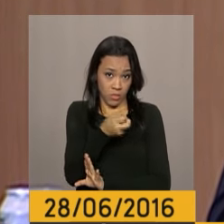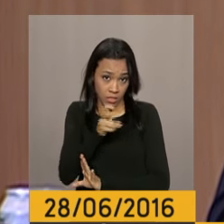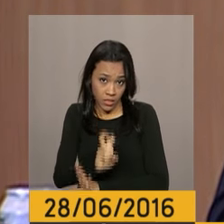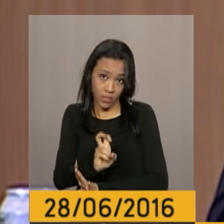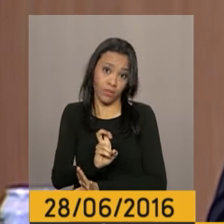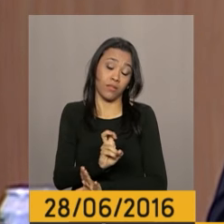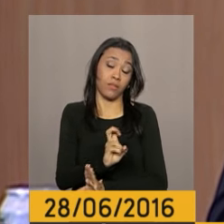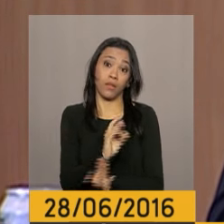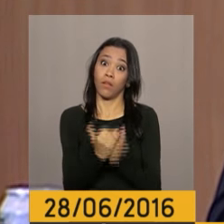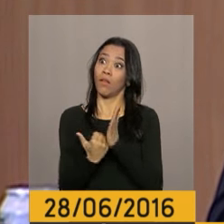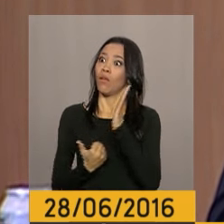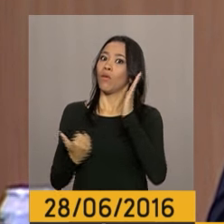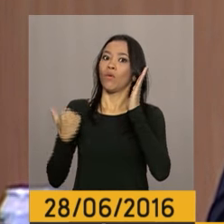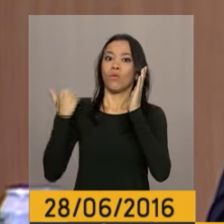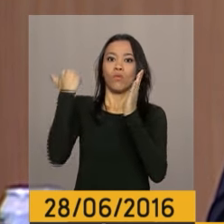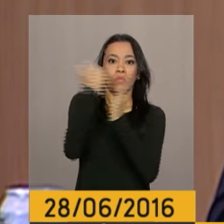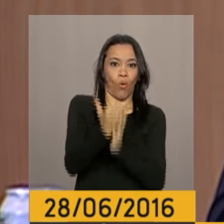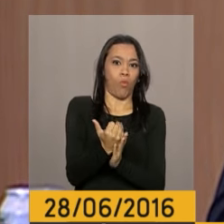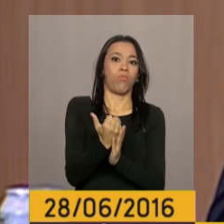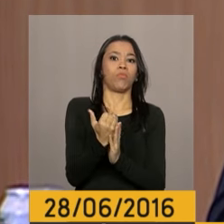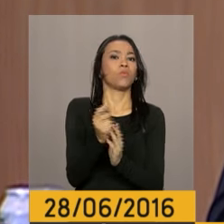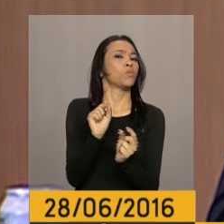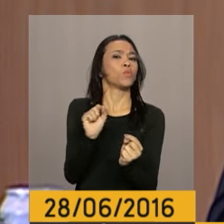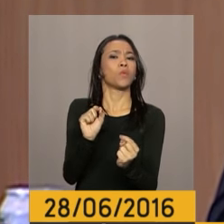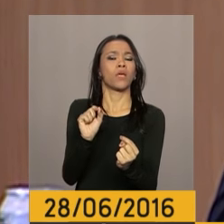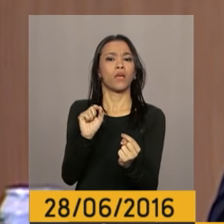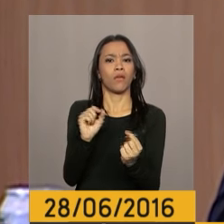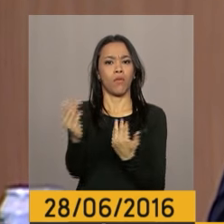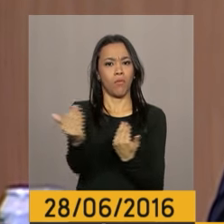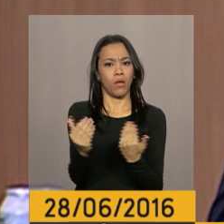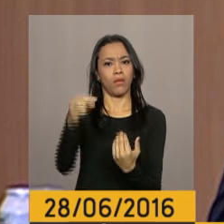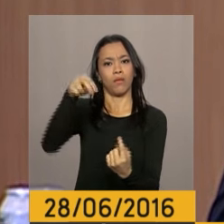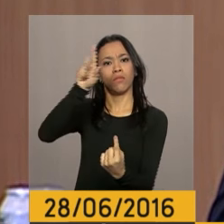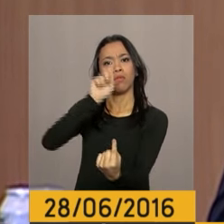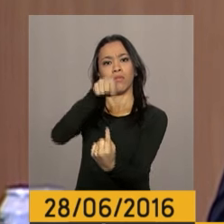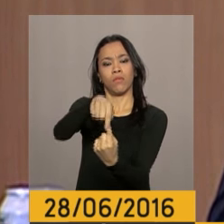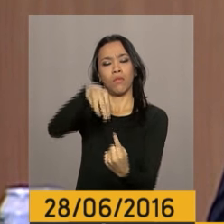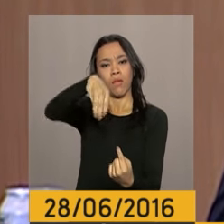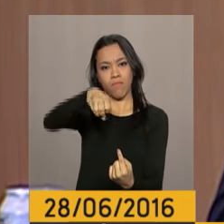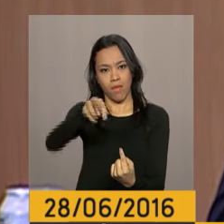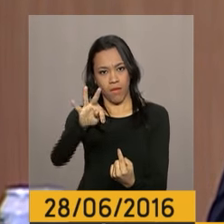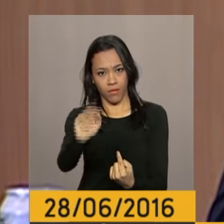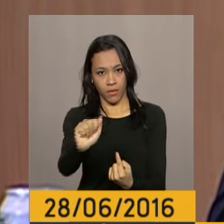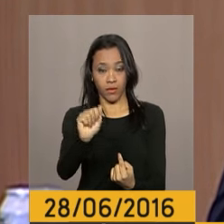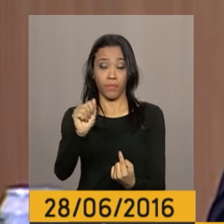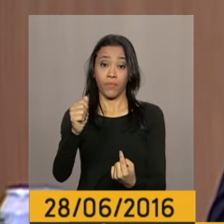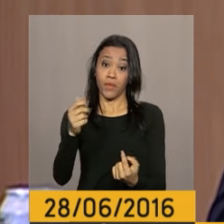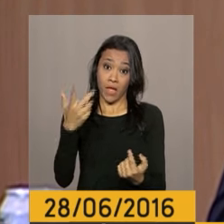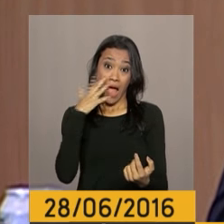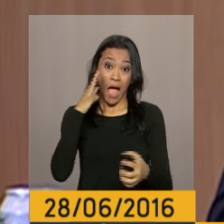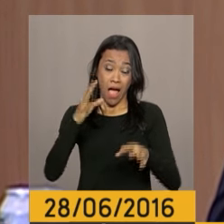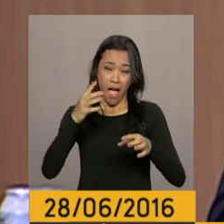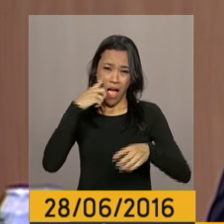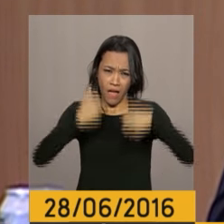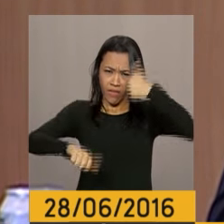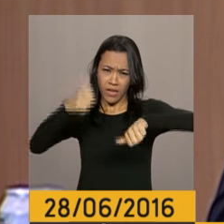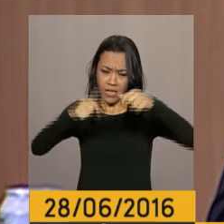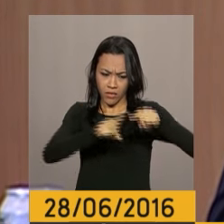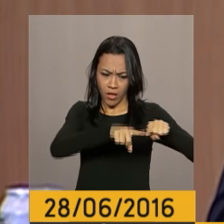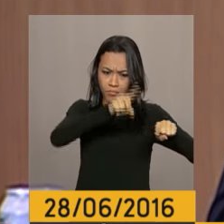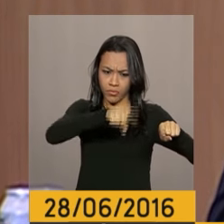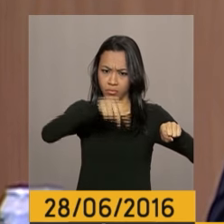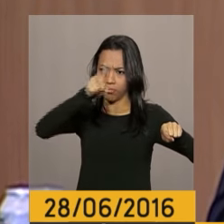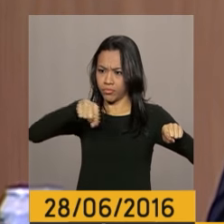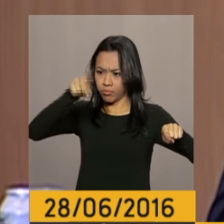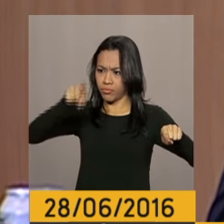mais que o dobro da meta. Crível porque, analisando as projeções de inflação e a